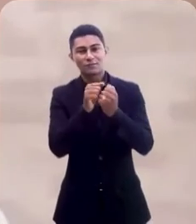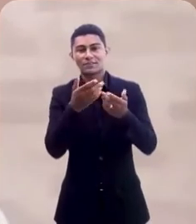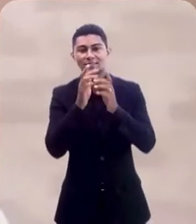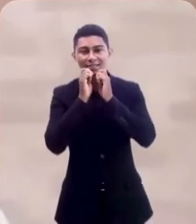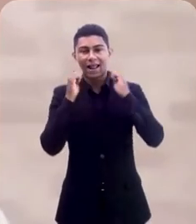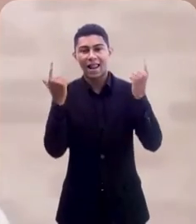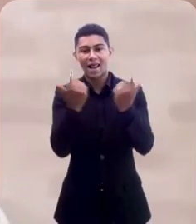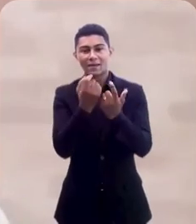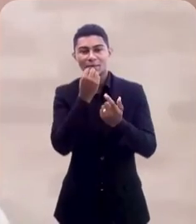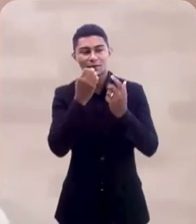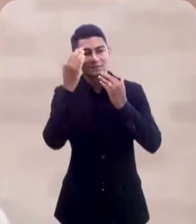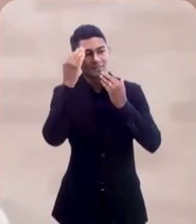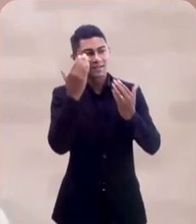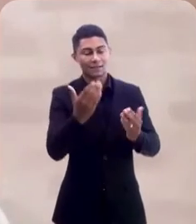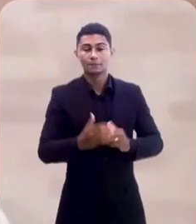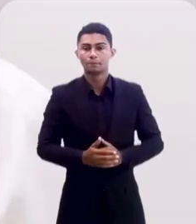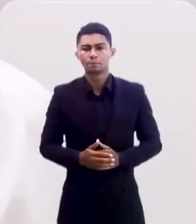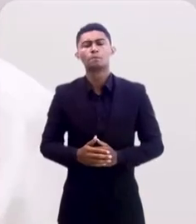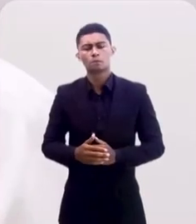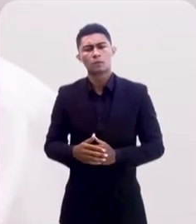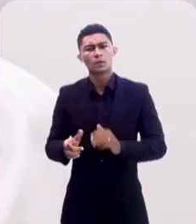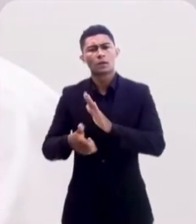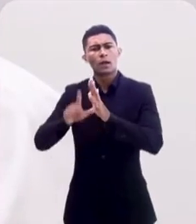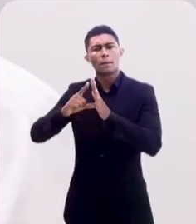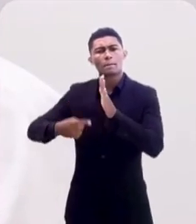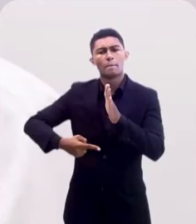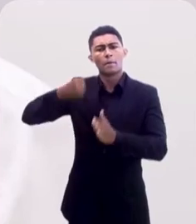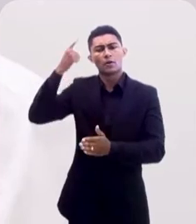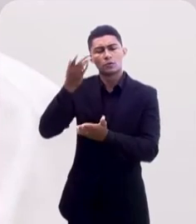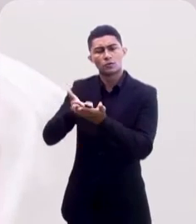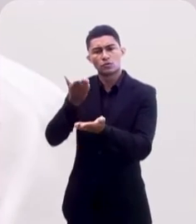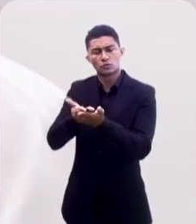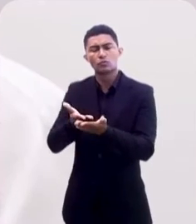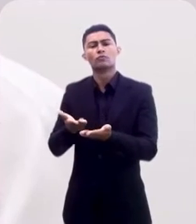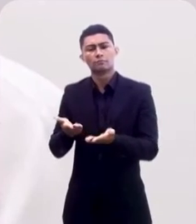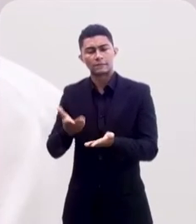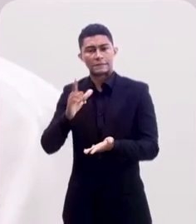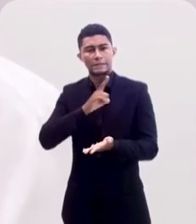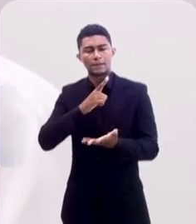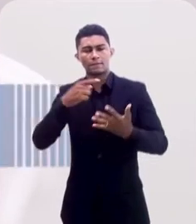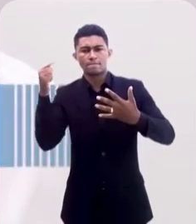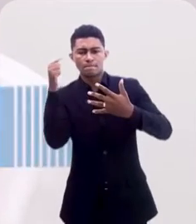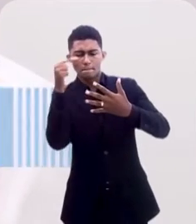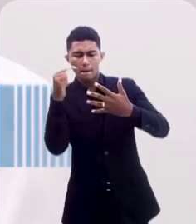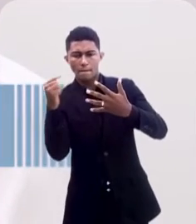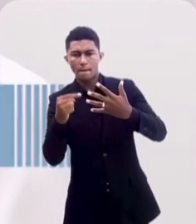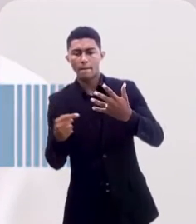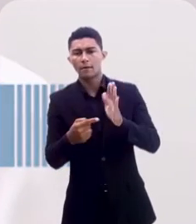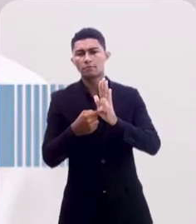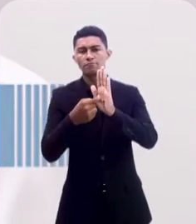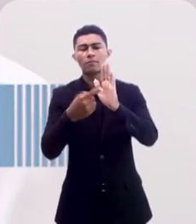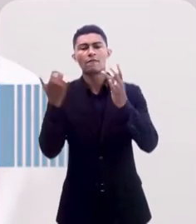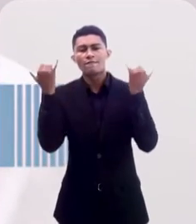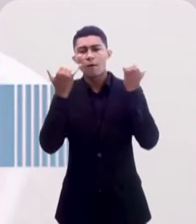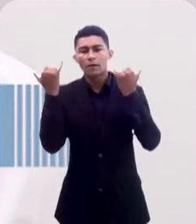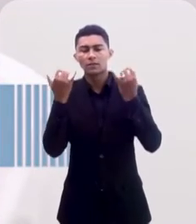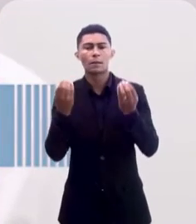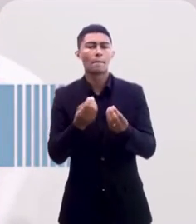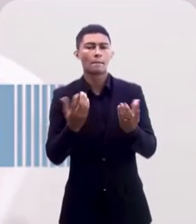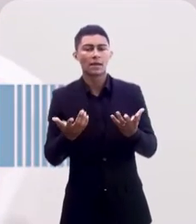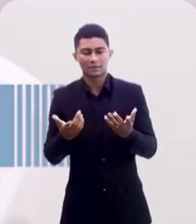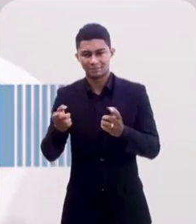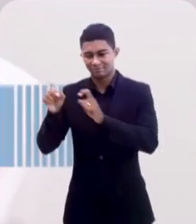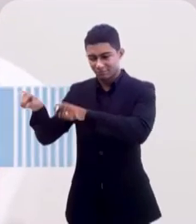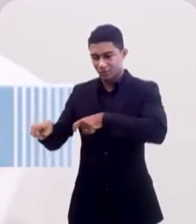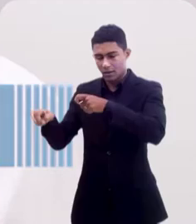nossa ALERJ. Muito obrigado. A primeira edição desse estudo do CEPEA trouxe dados muito importantes para recolocar o agronegócio no